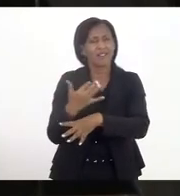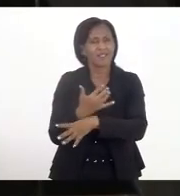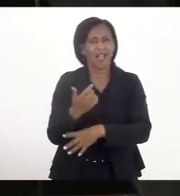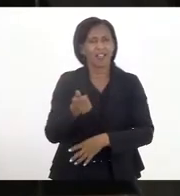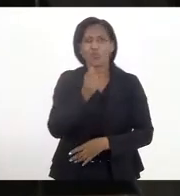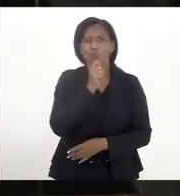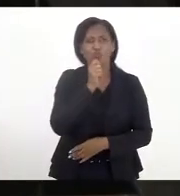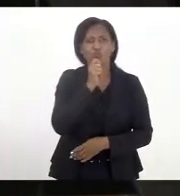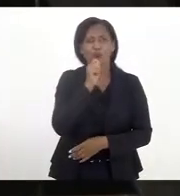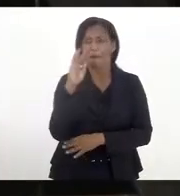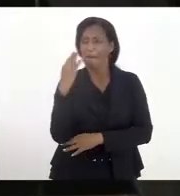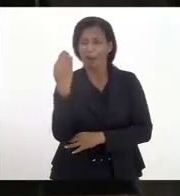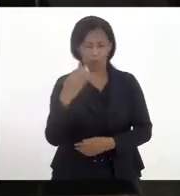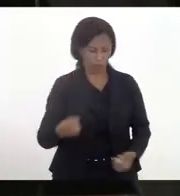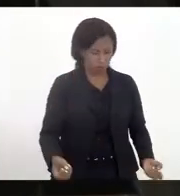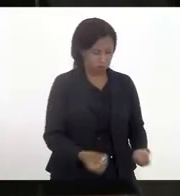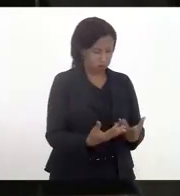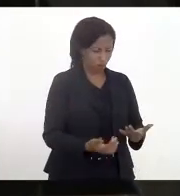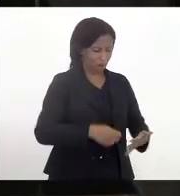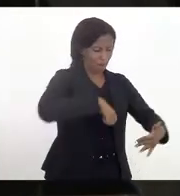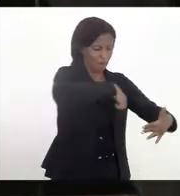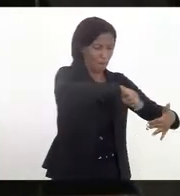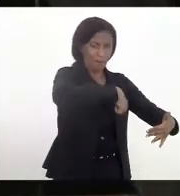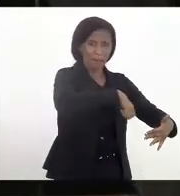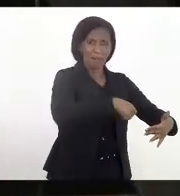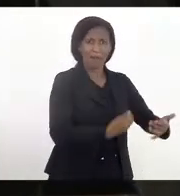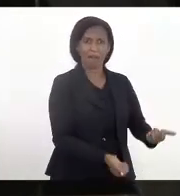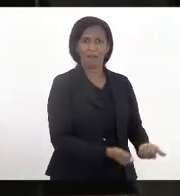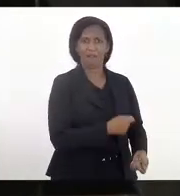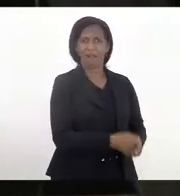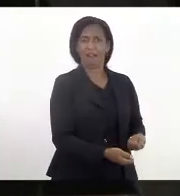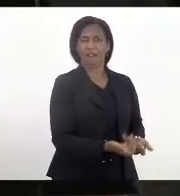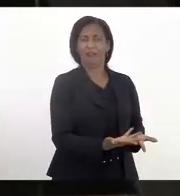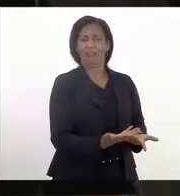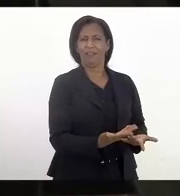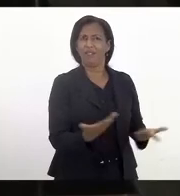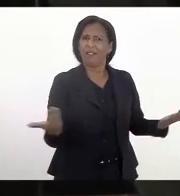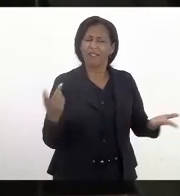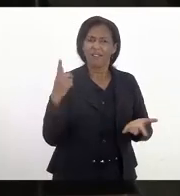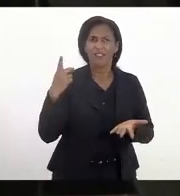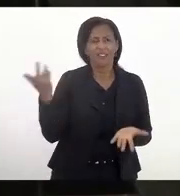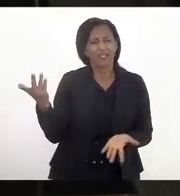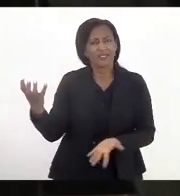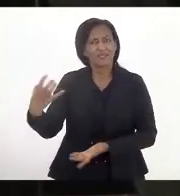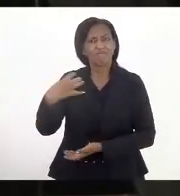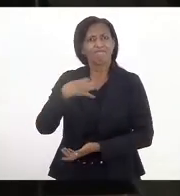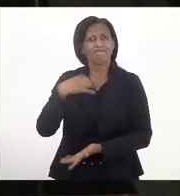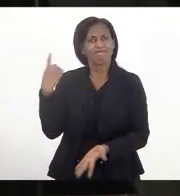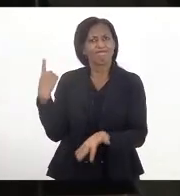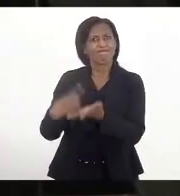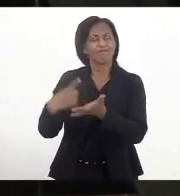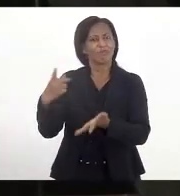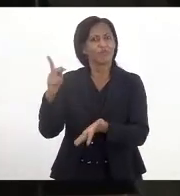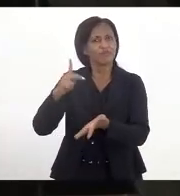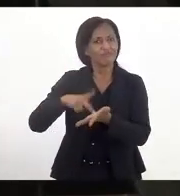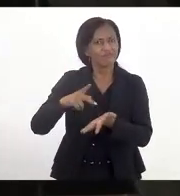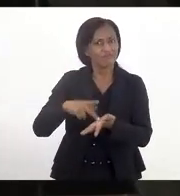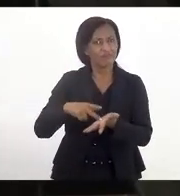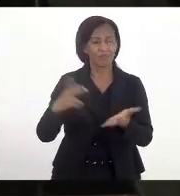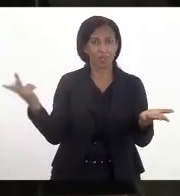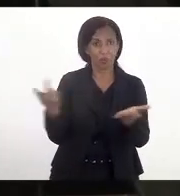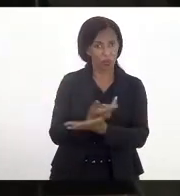ateliers Então pode todas esse choque de realidade e o Córrego